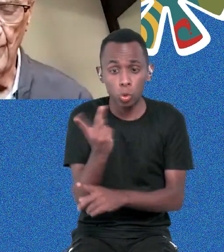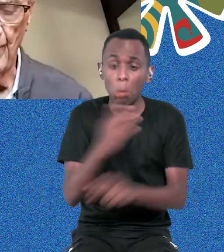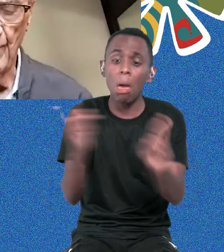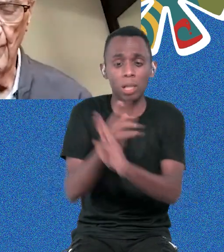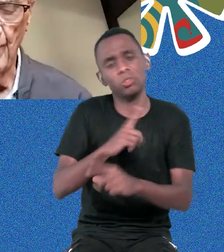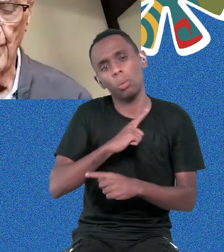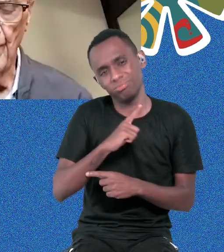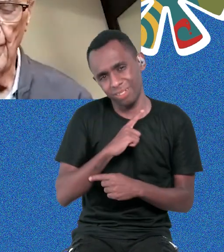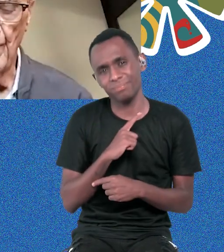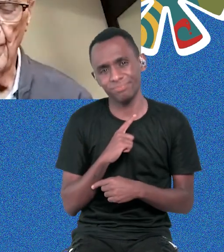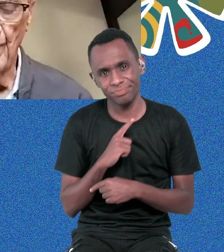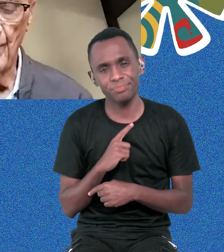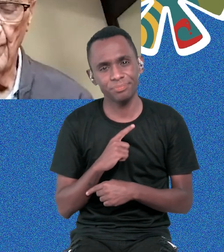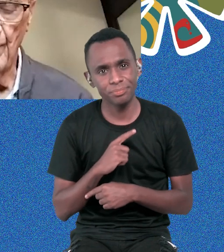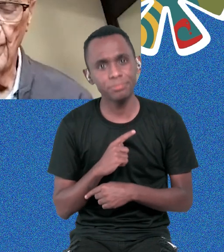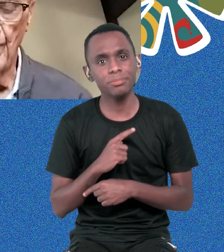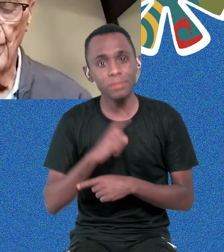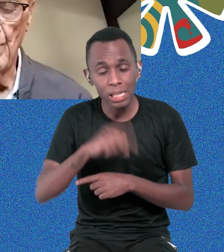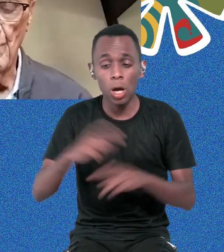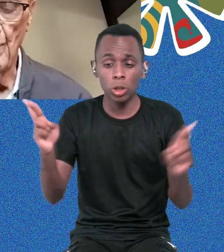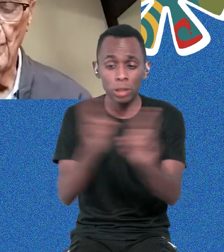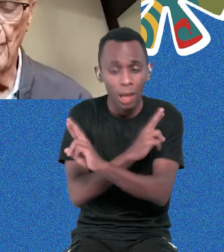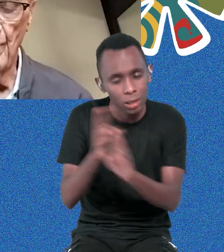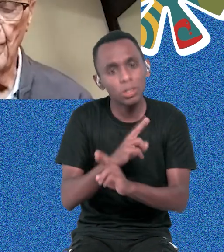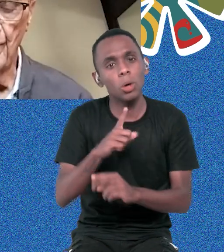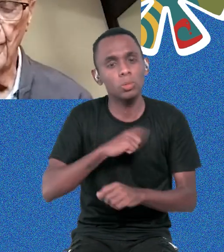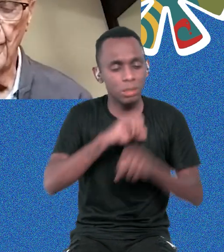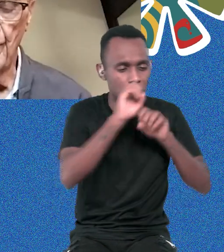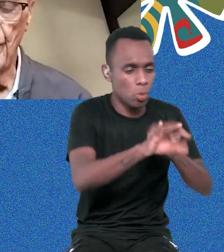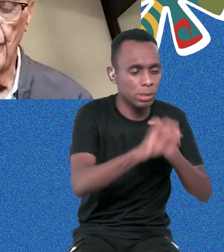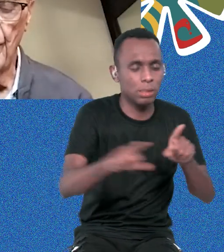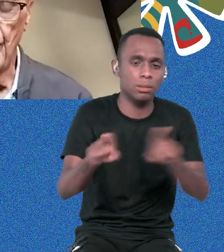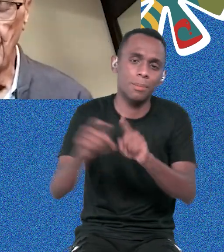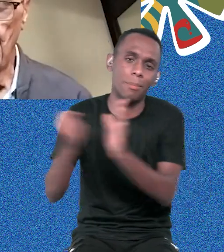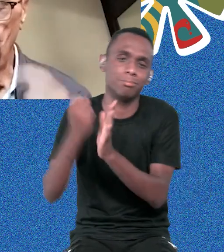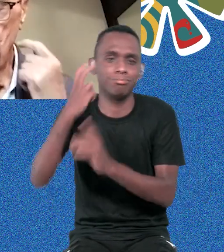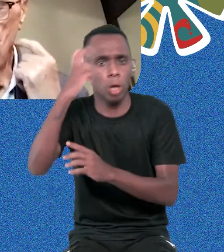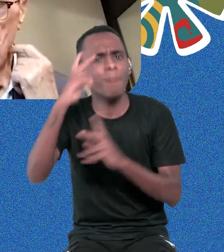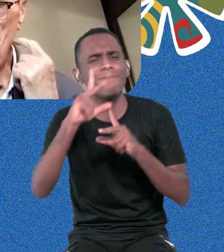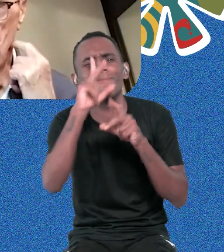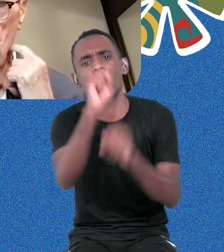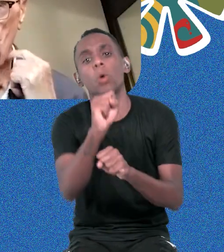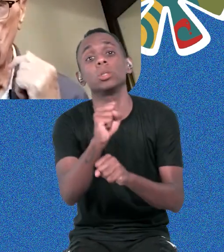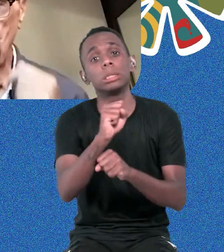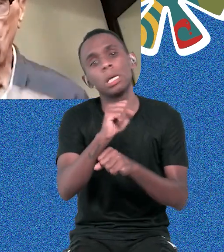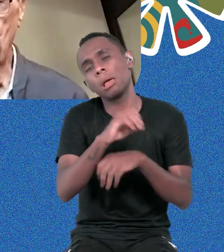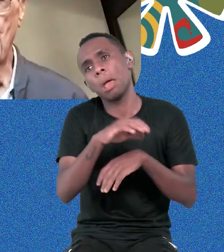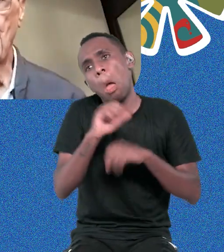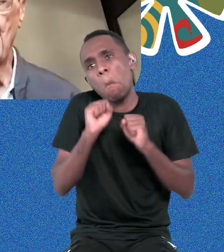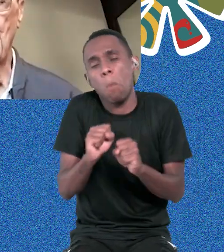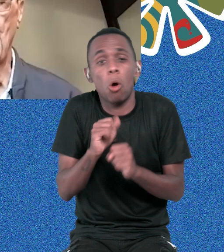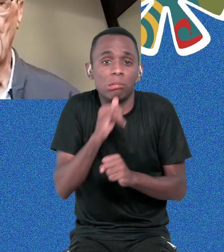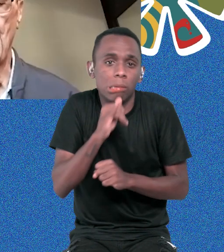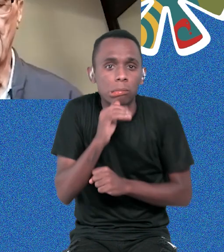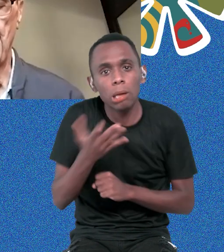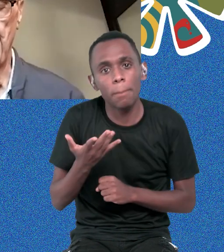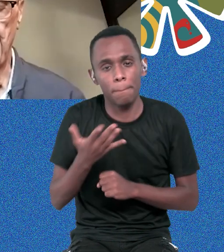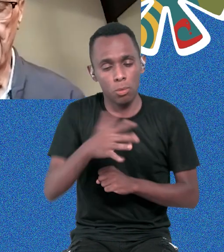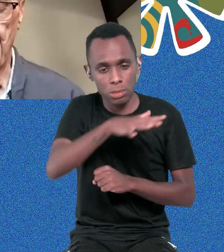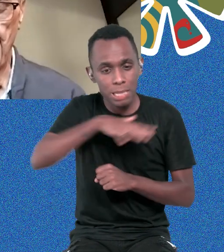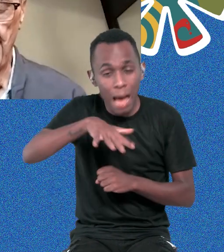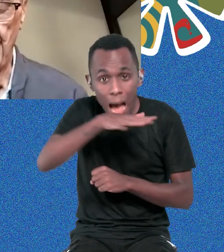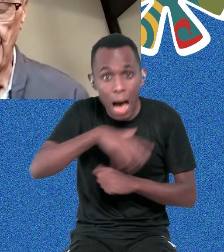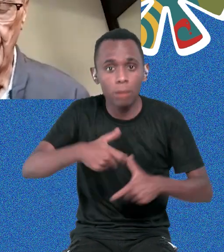entrecruzam, né? Ou seja, elas têm um caráter transversal que é muito forte, né? Seja no sentido